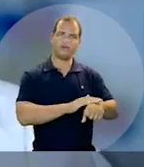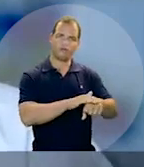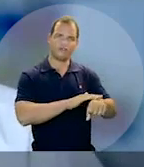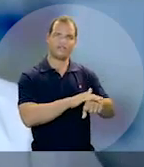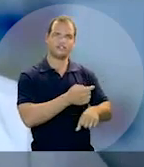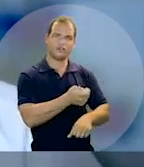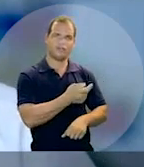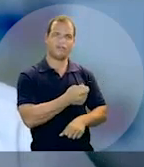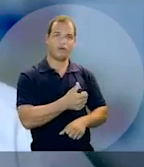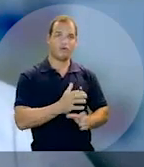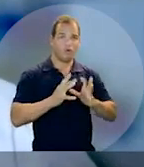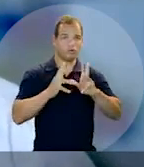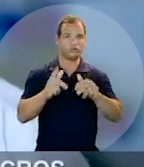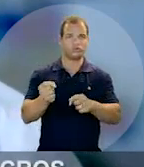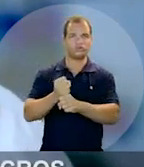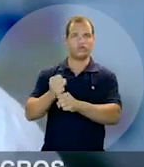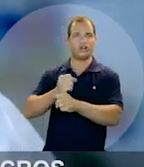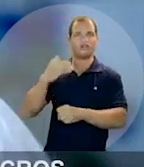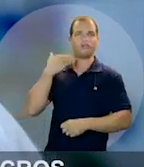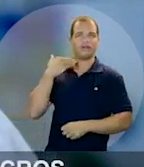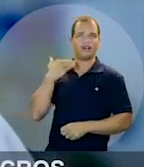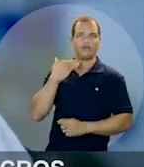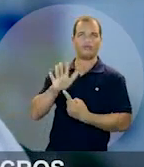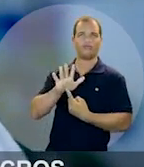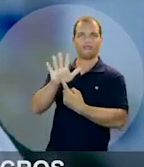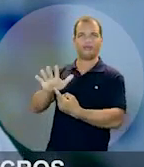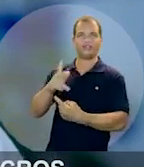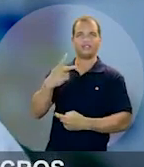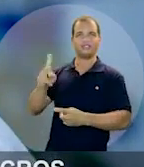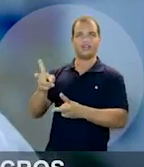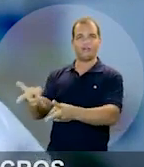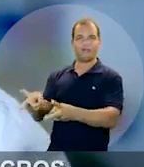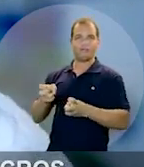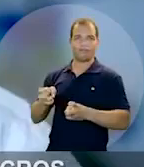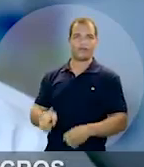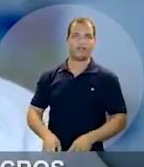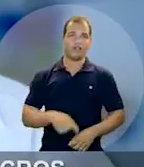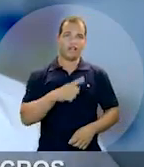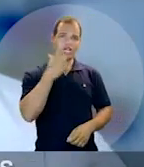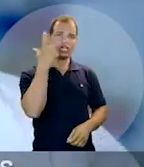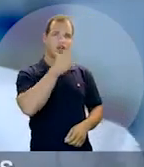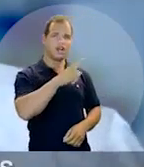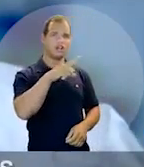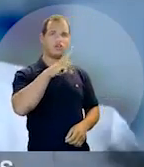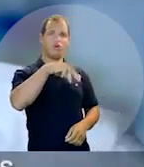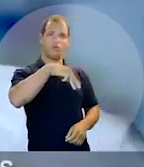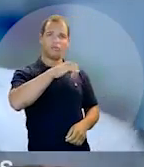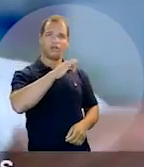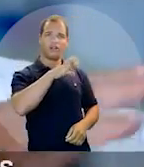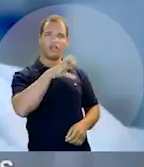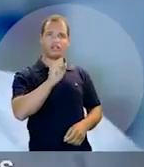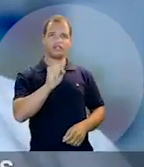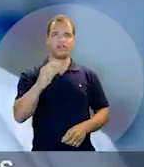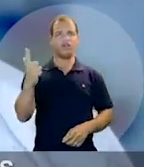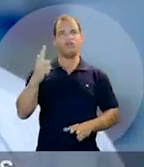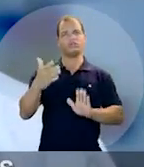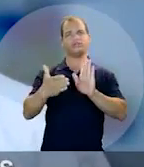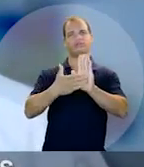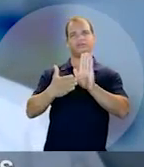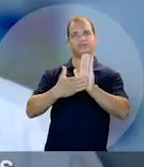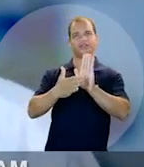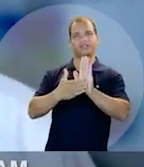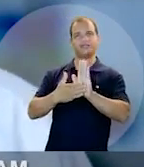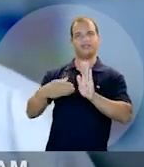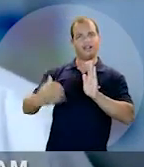Vamos conversar um pouquinho. Os bancos, todos os anos, divulgam seus lucros. Sempre estão acima da casa dos